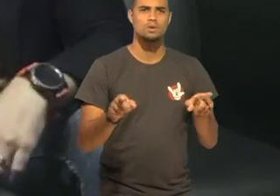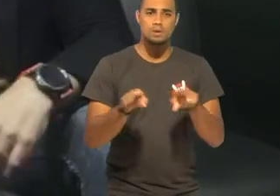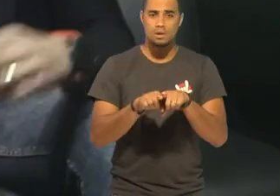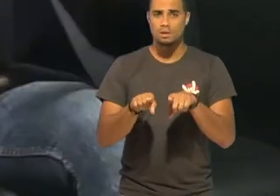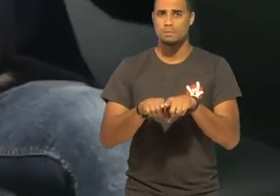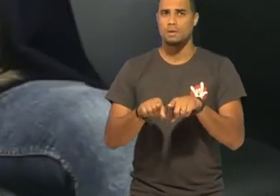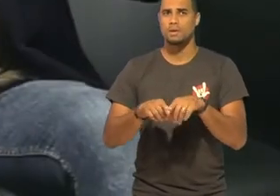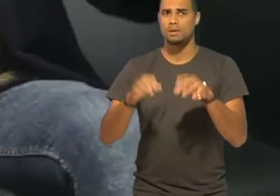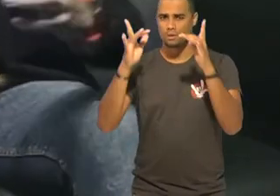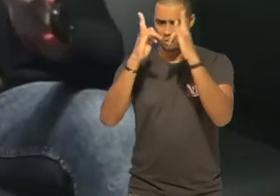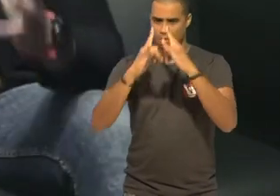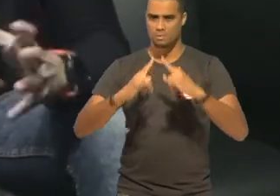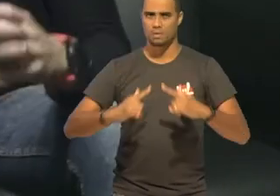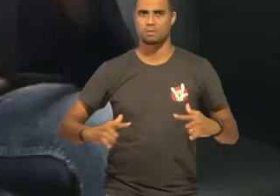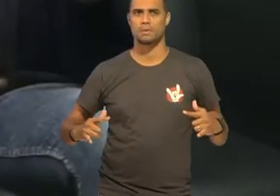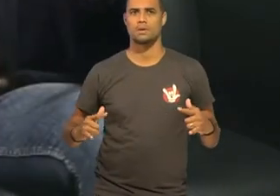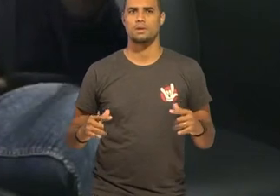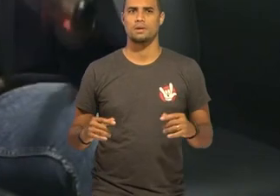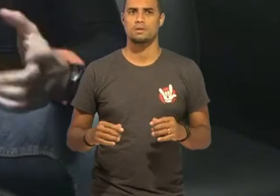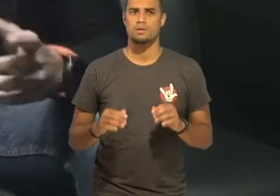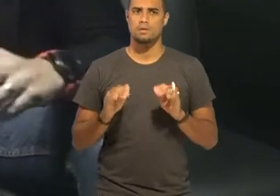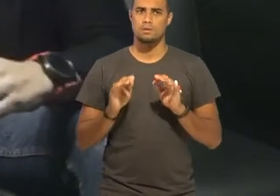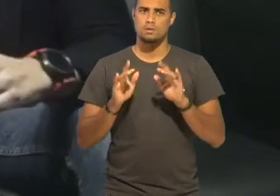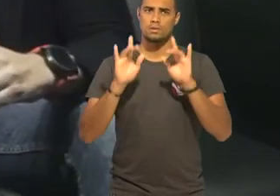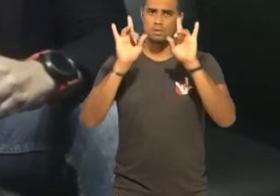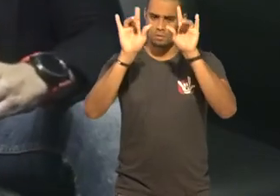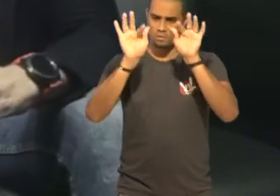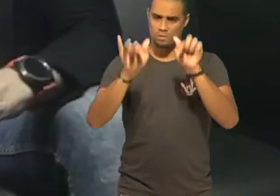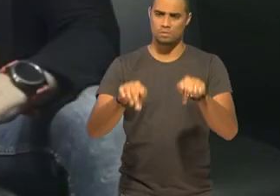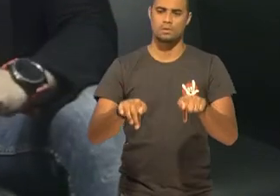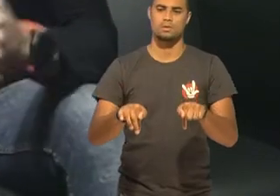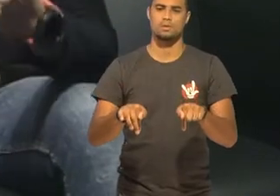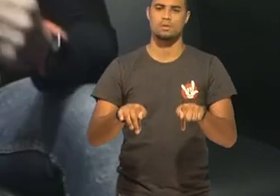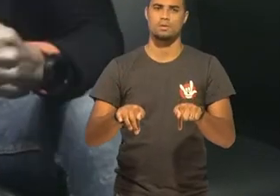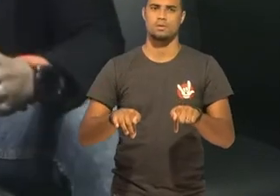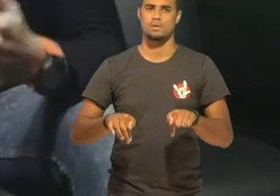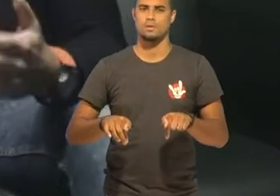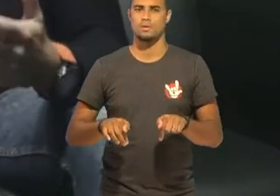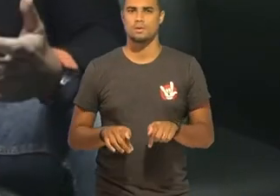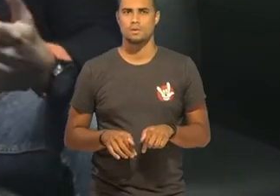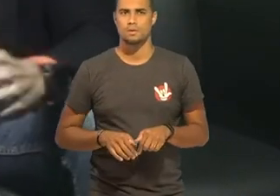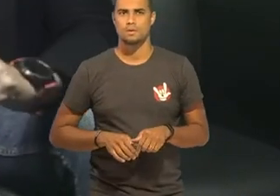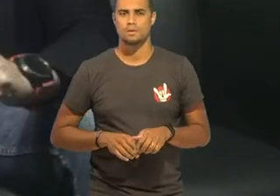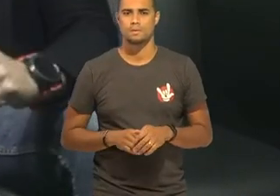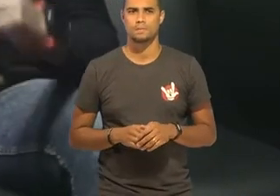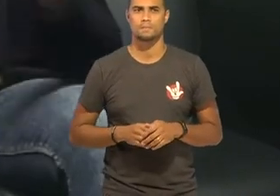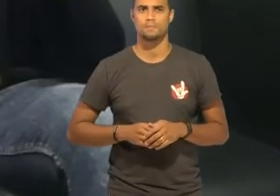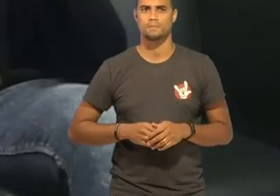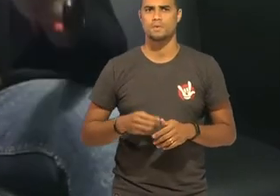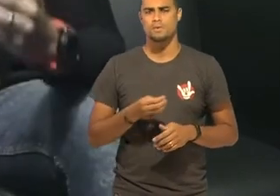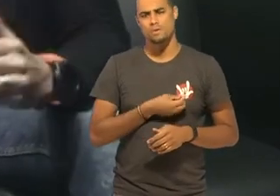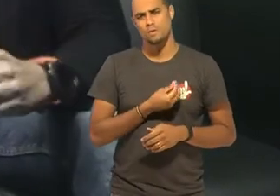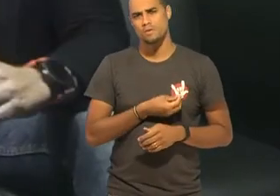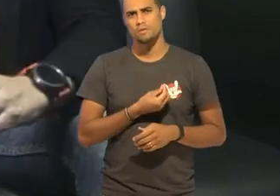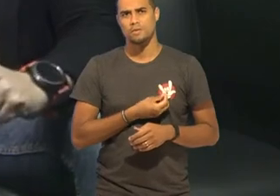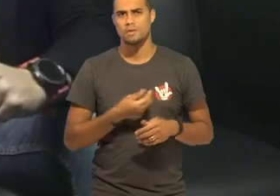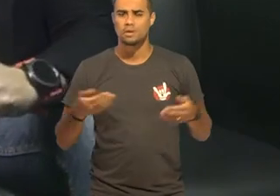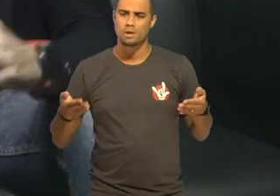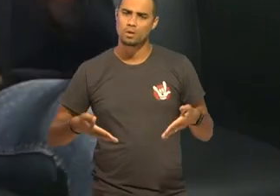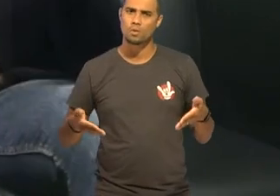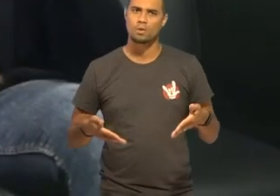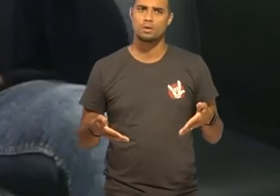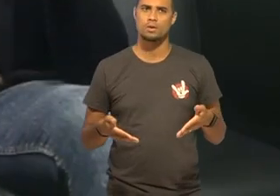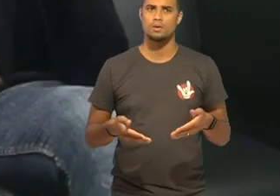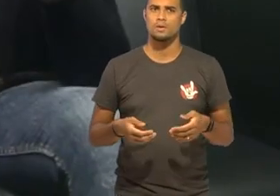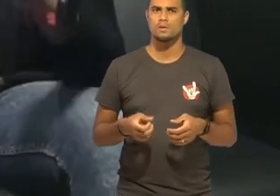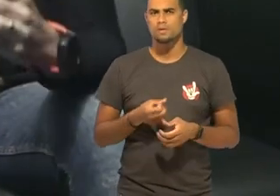essa live, ou a gente for para uma última canção já já depois do sorteio, você, mais uma vez, quero reforçar isso, envie mensagens para os seus amigos, para